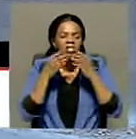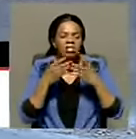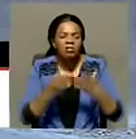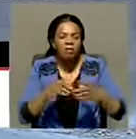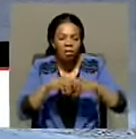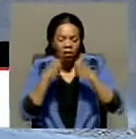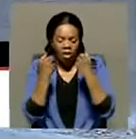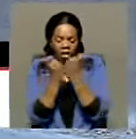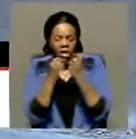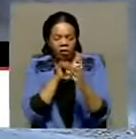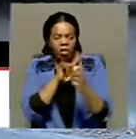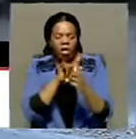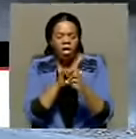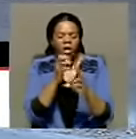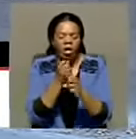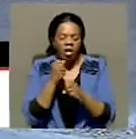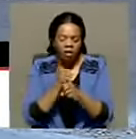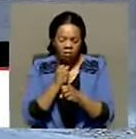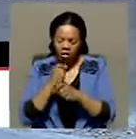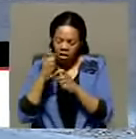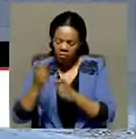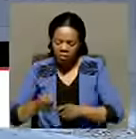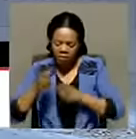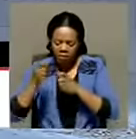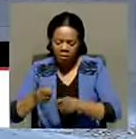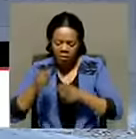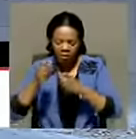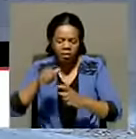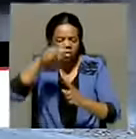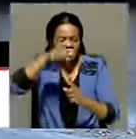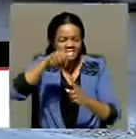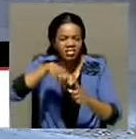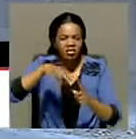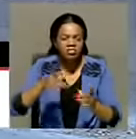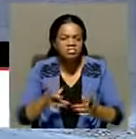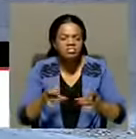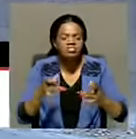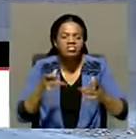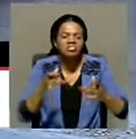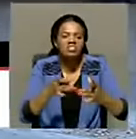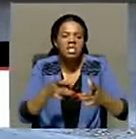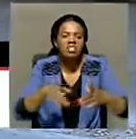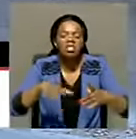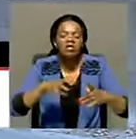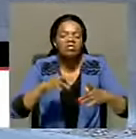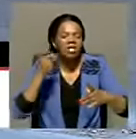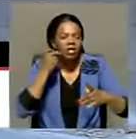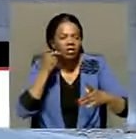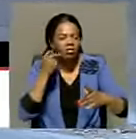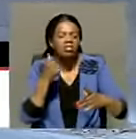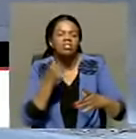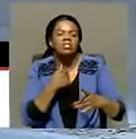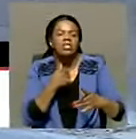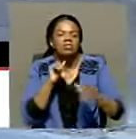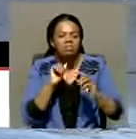privado no setor agrícola, precisamente das extensões de terras aráveis que Angola possui